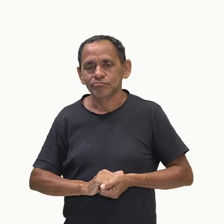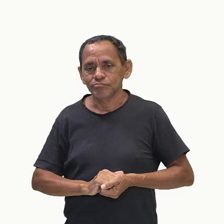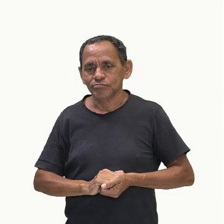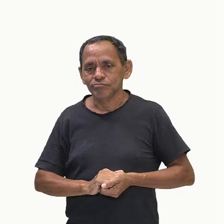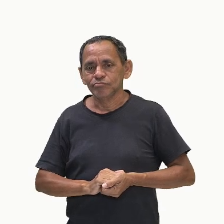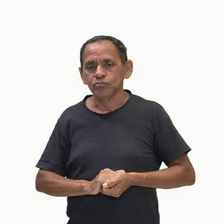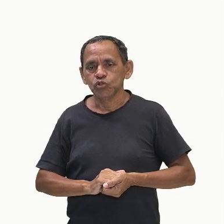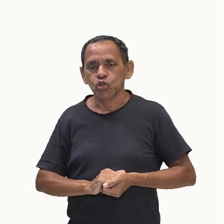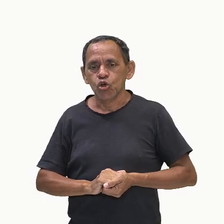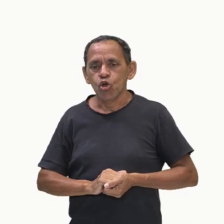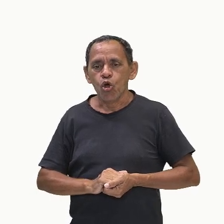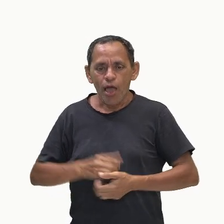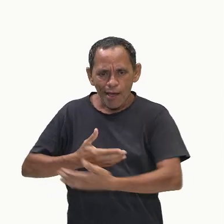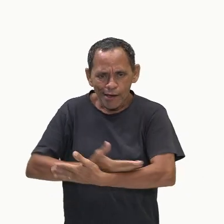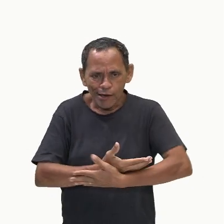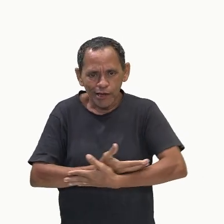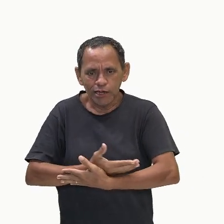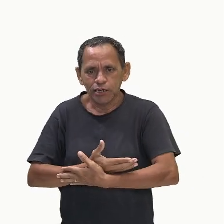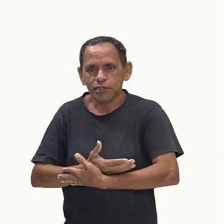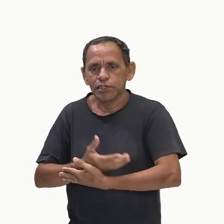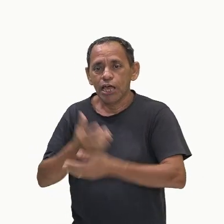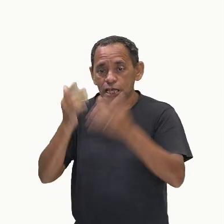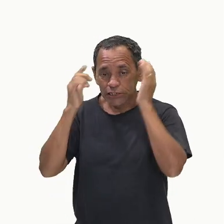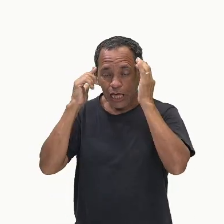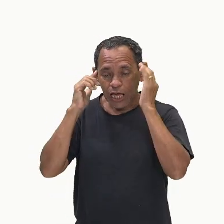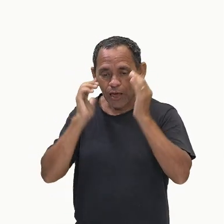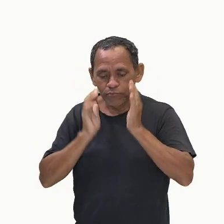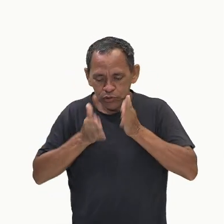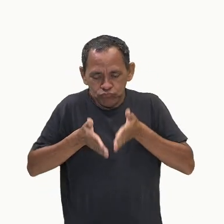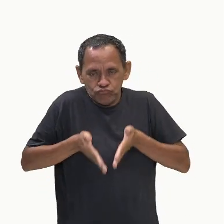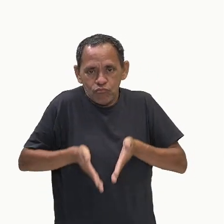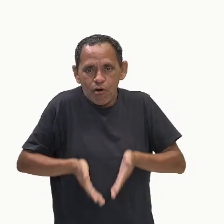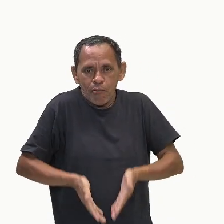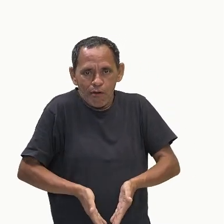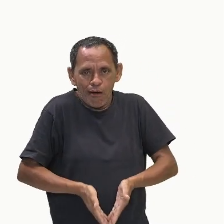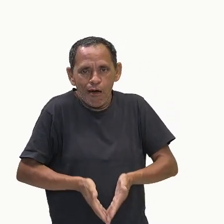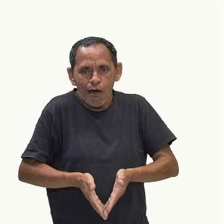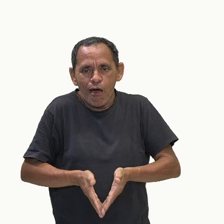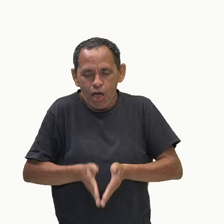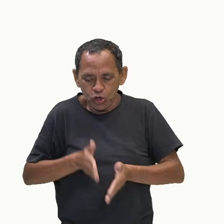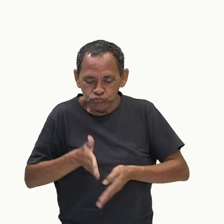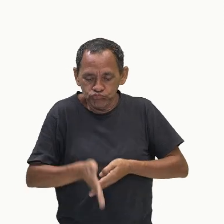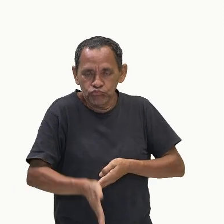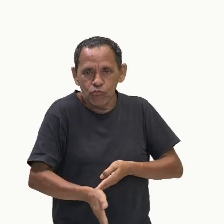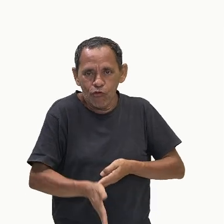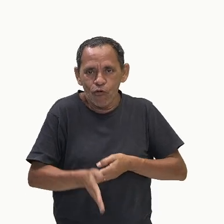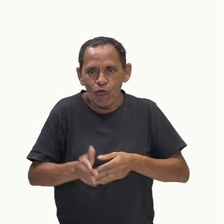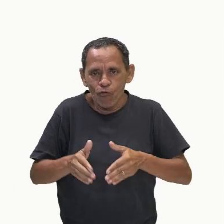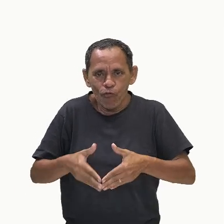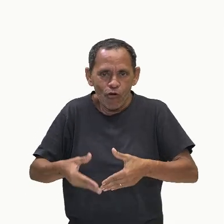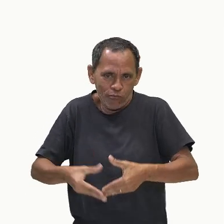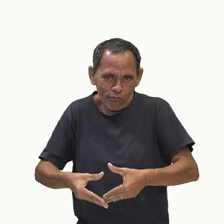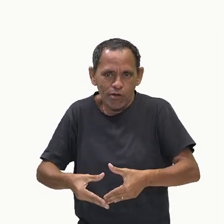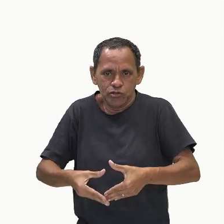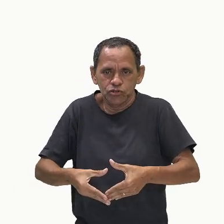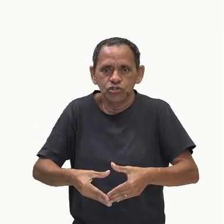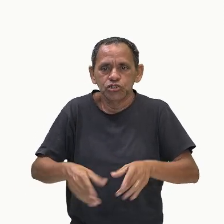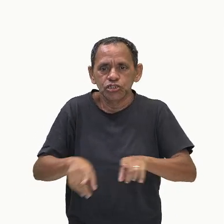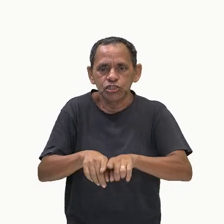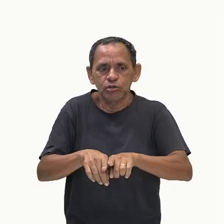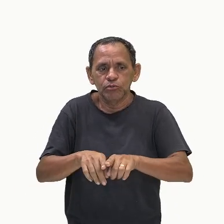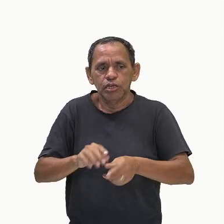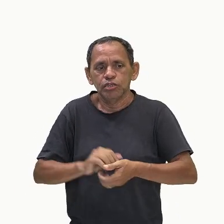com a cabecinha já voltada para baixo, né, em direção à vagina aqui, por onde ele vai sair. Temos aqui a fase